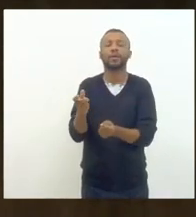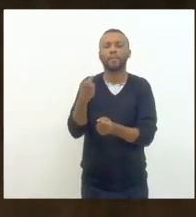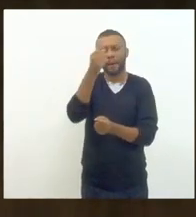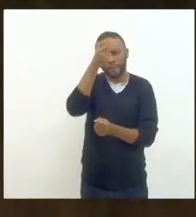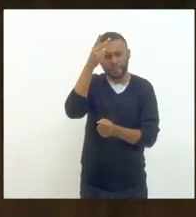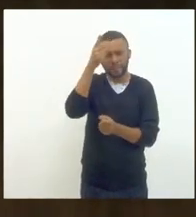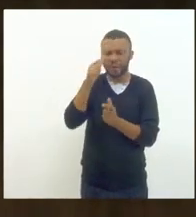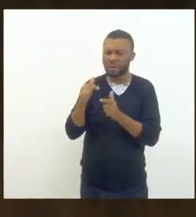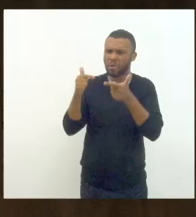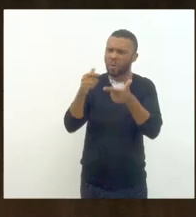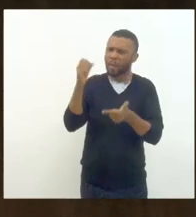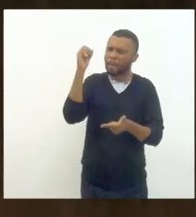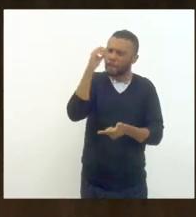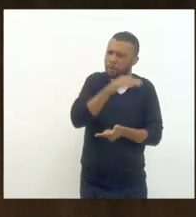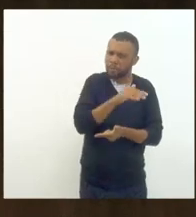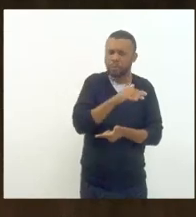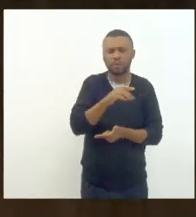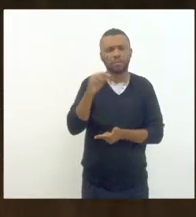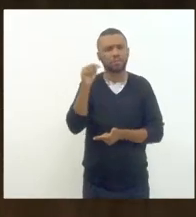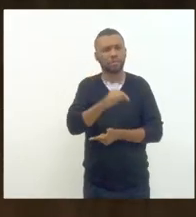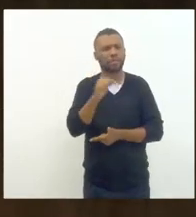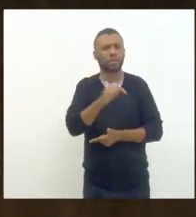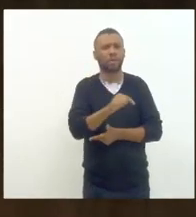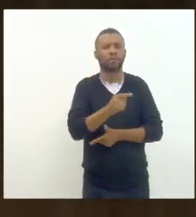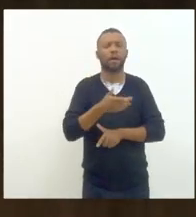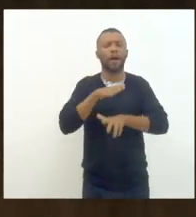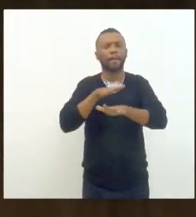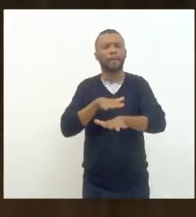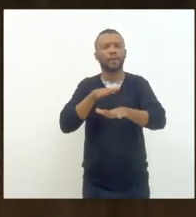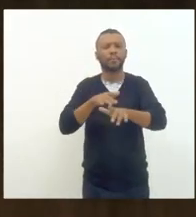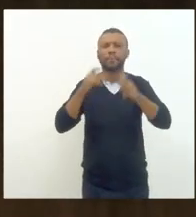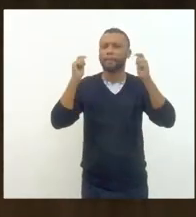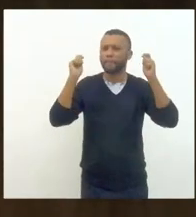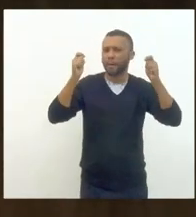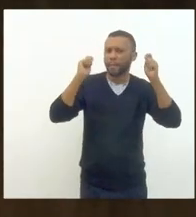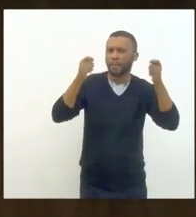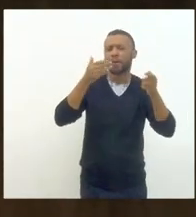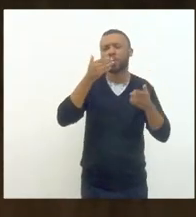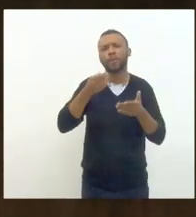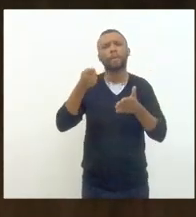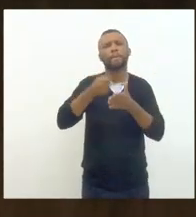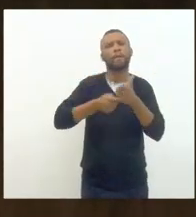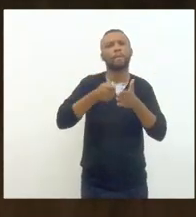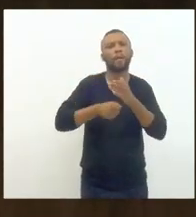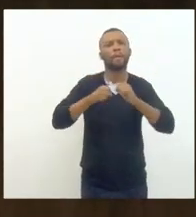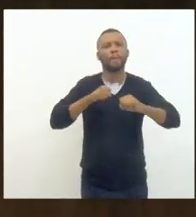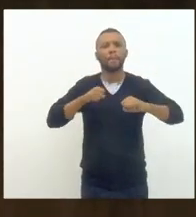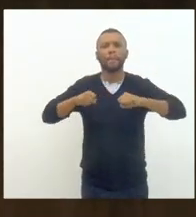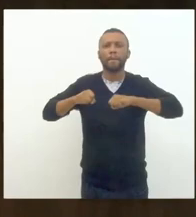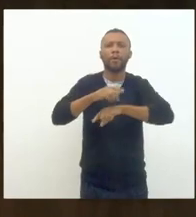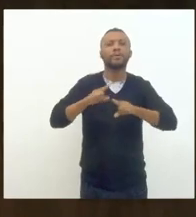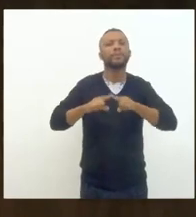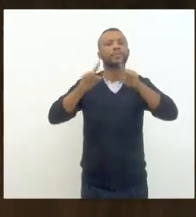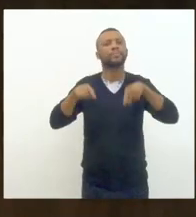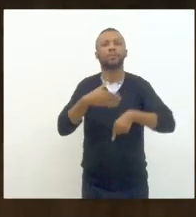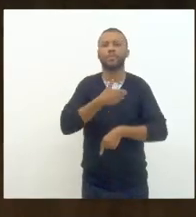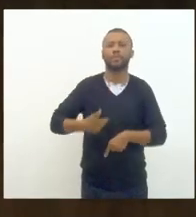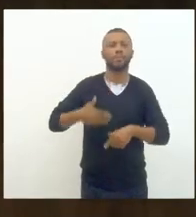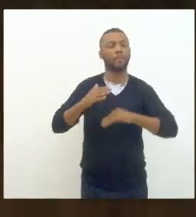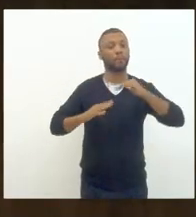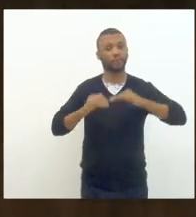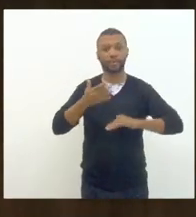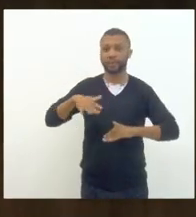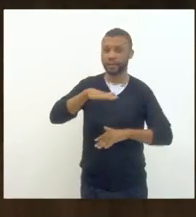prefeitura reaja nesses termos a uma manifestação, uma reivindicação, a um movimento de servidores públicos, de profissionais da